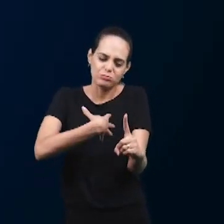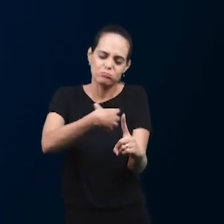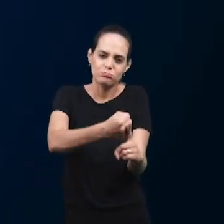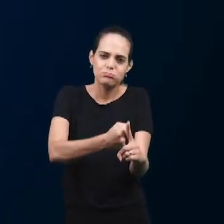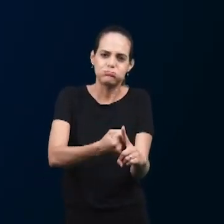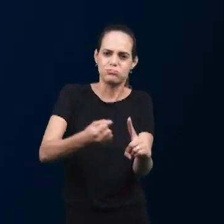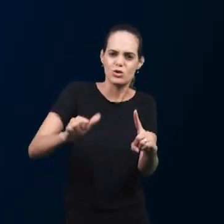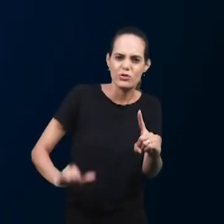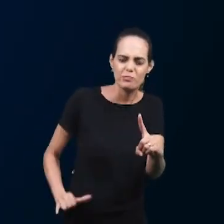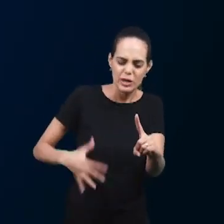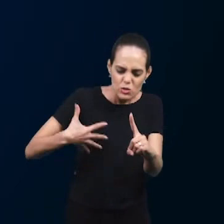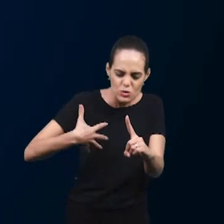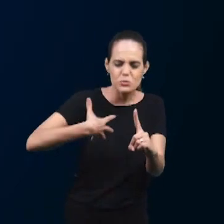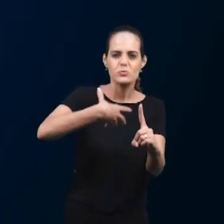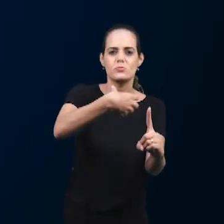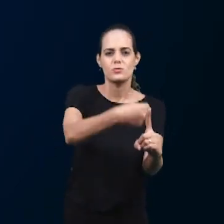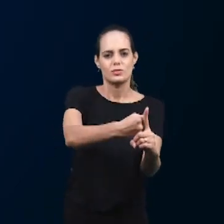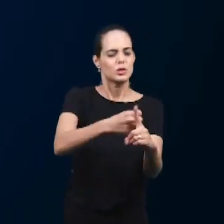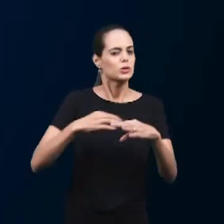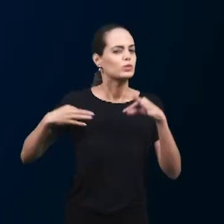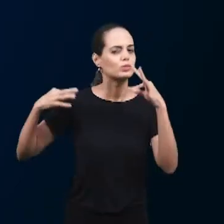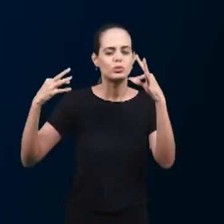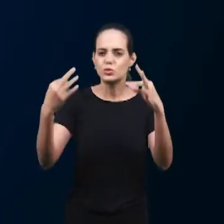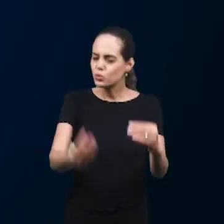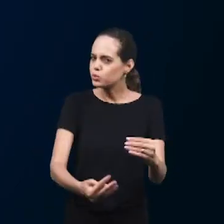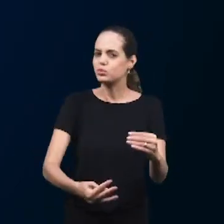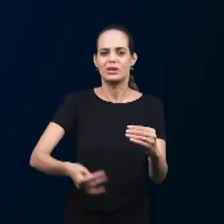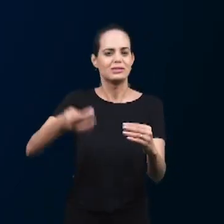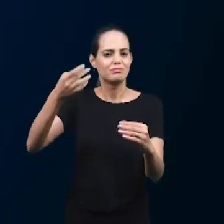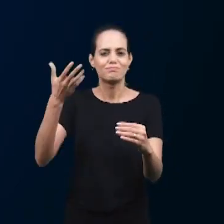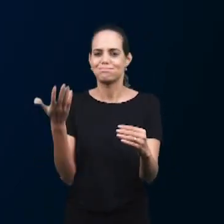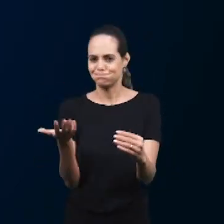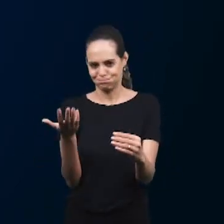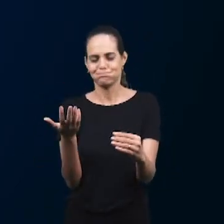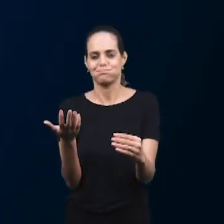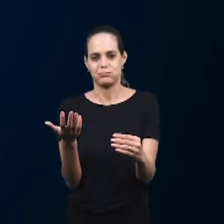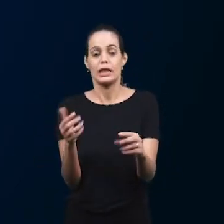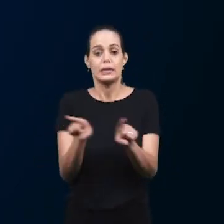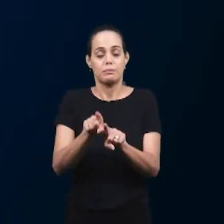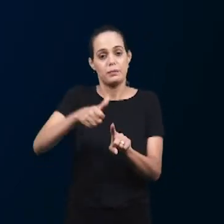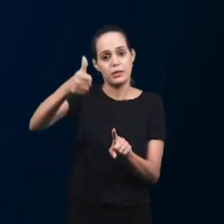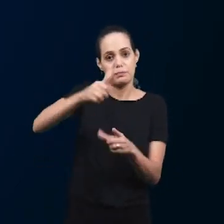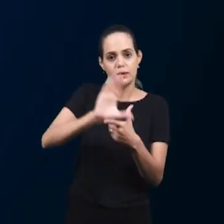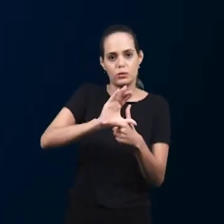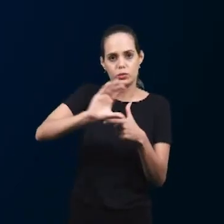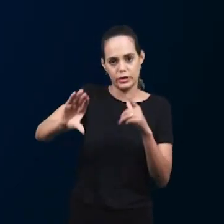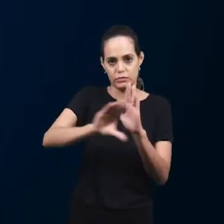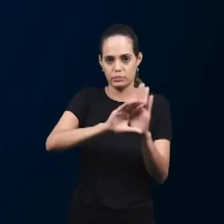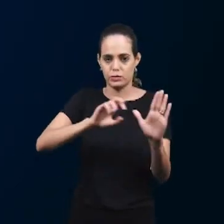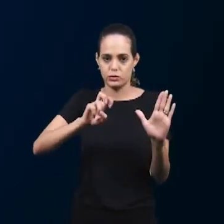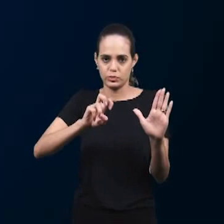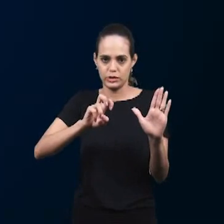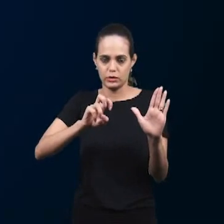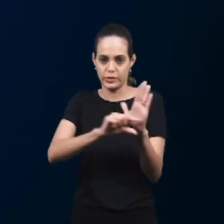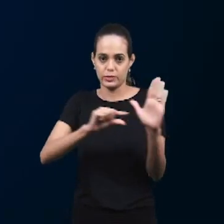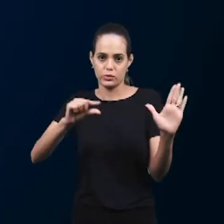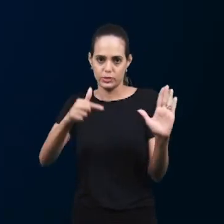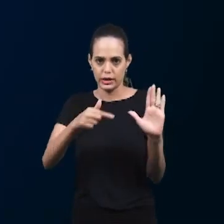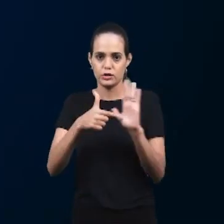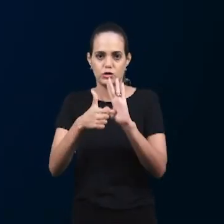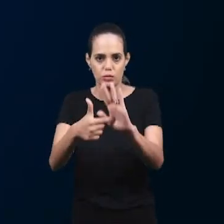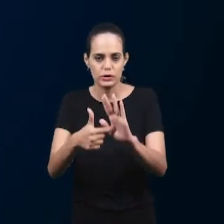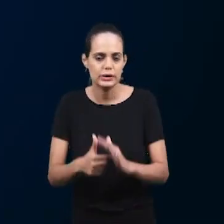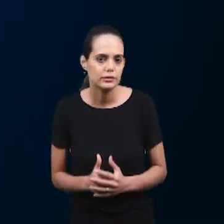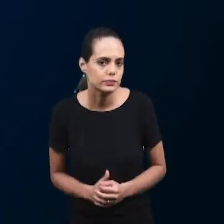por nós e levaria sobre ele toda a nossa dor, todo o nosso pecado, toda a nossa culpa. Em 1 Coríntios, capítulo 5,